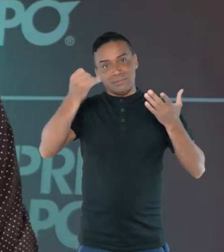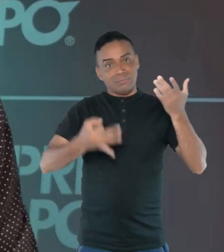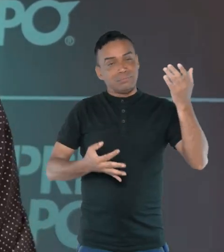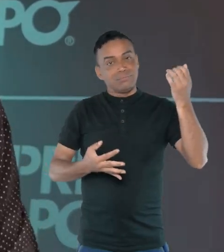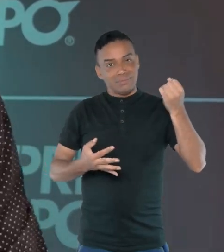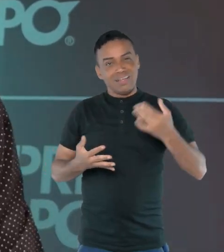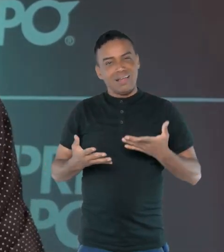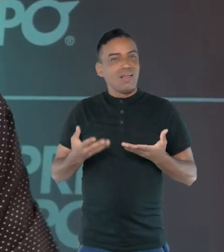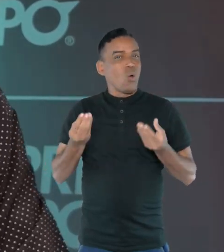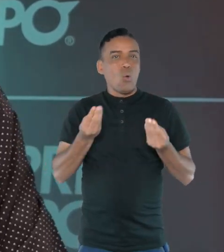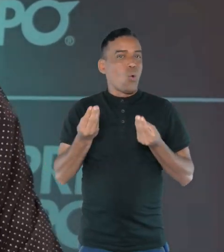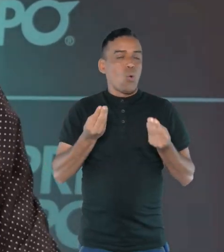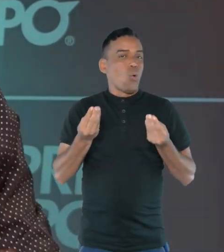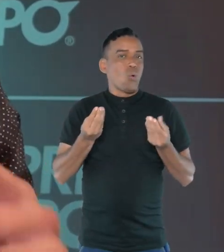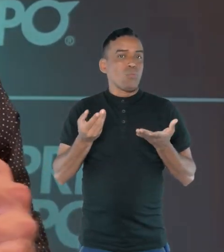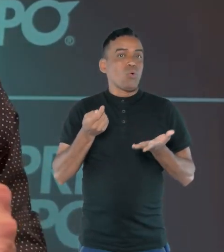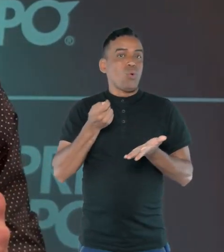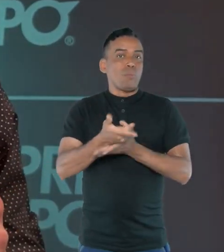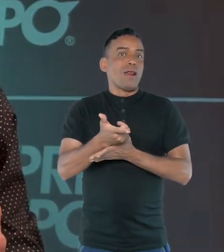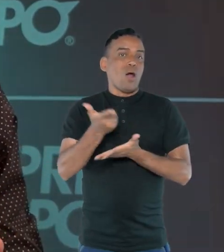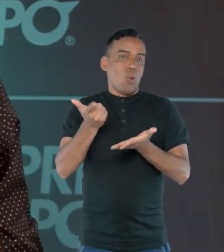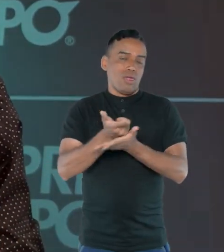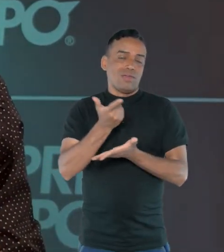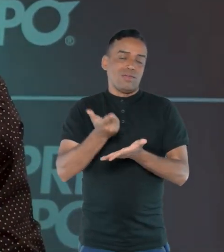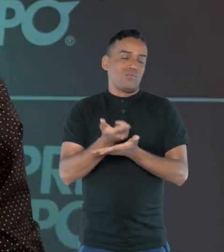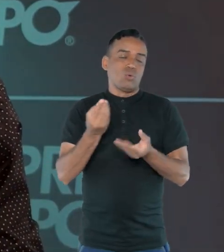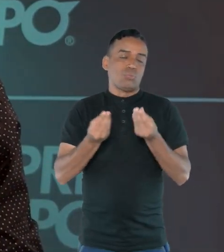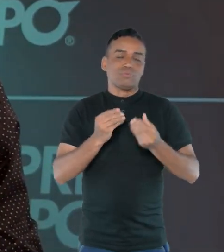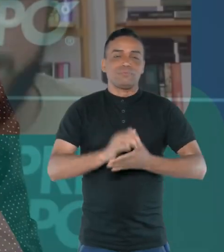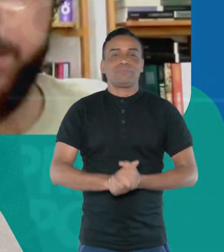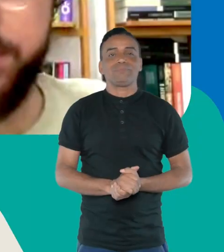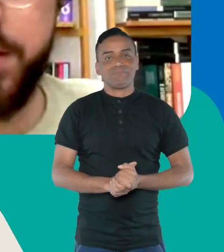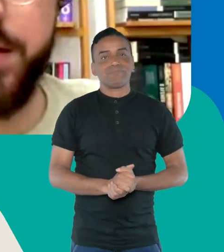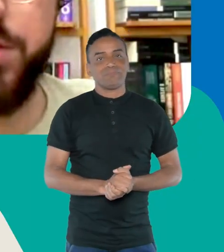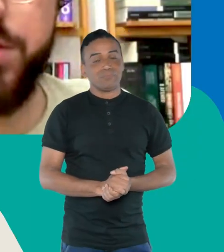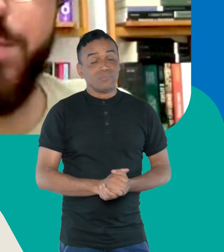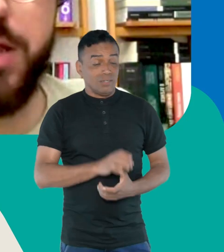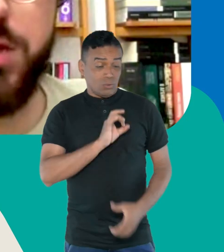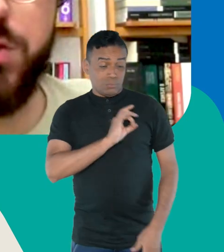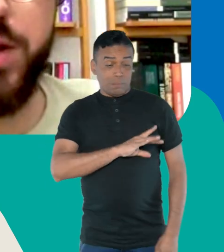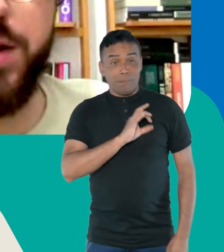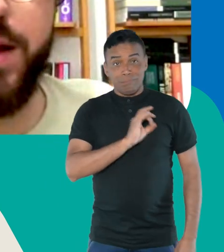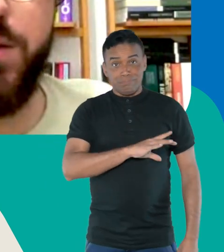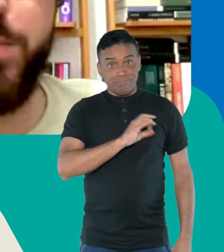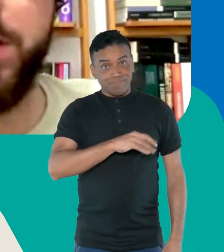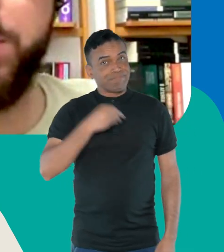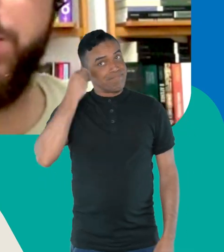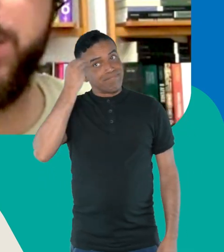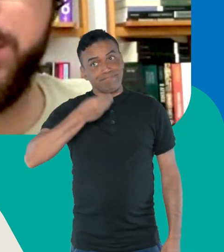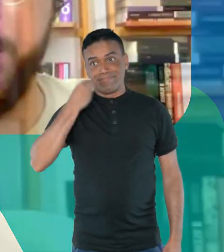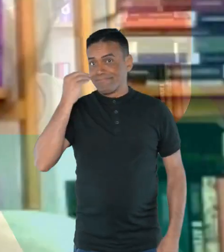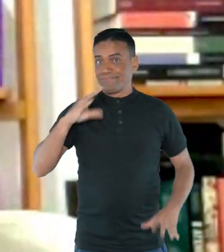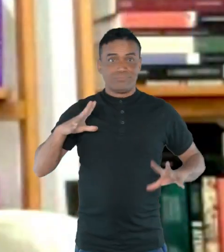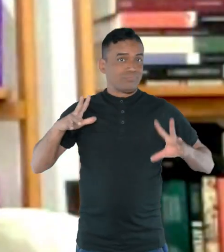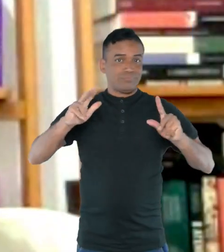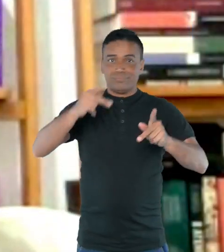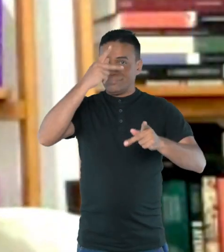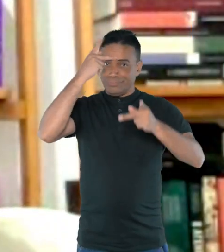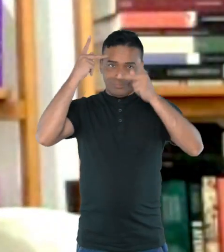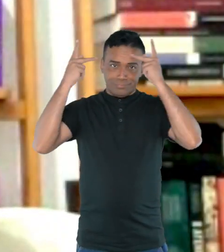você explica para a gente aonde eles podem adquirir o seu livro. Tá certo. O medo, ele é uma experiência